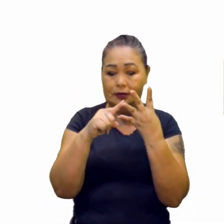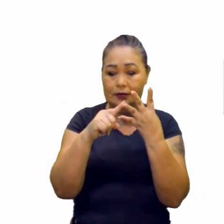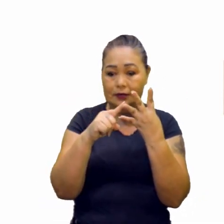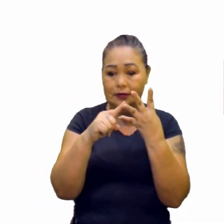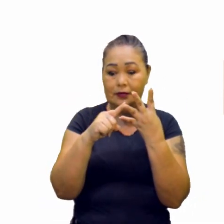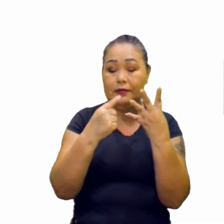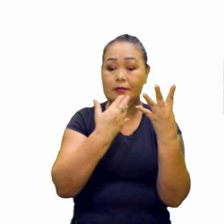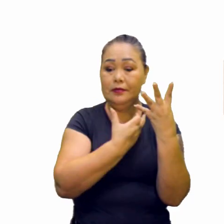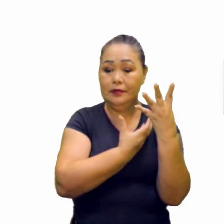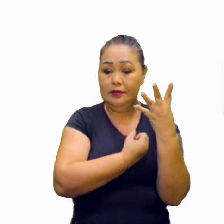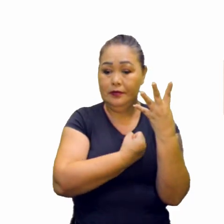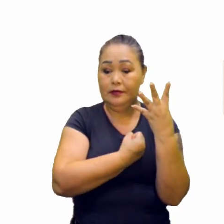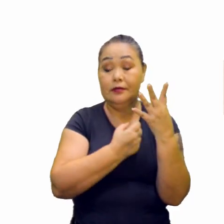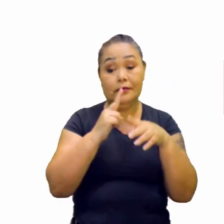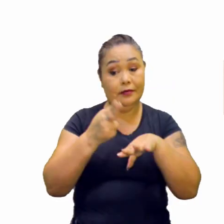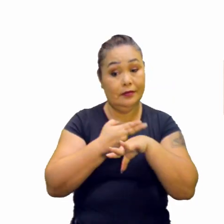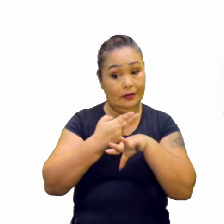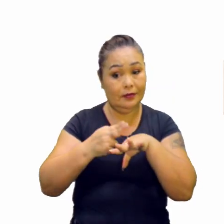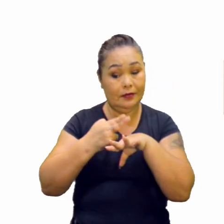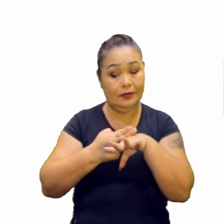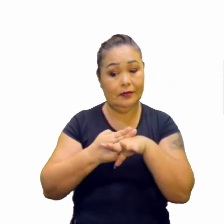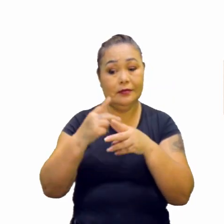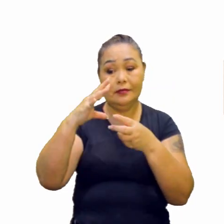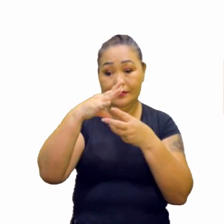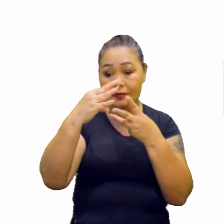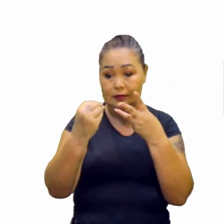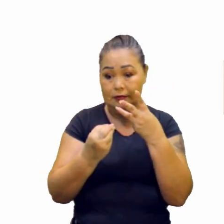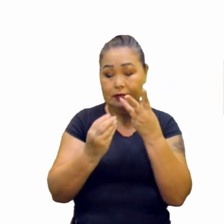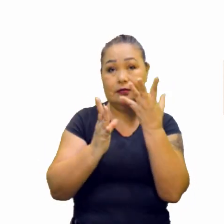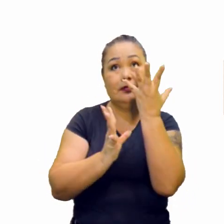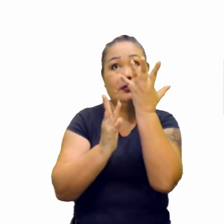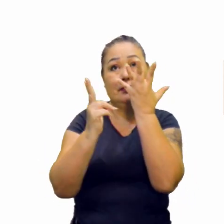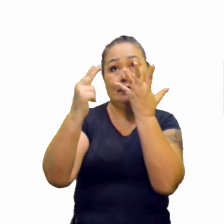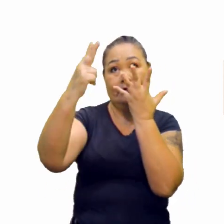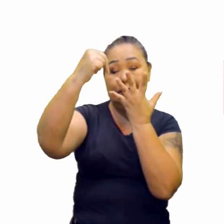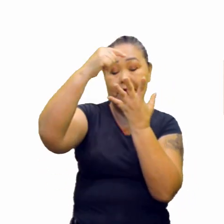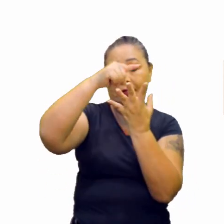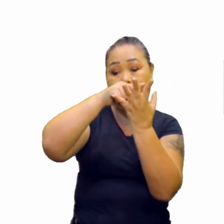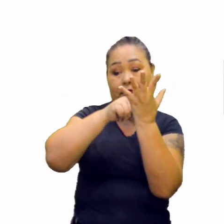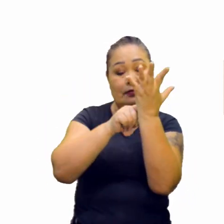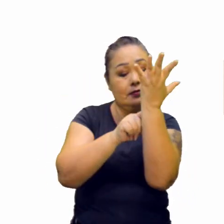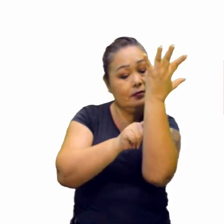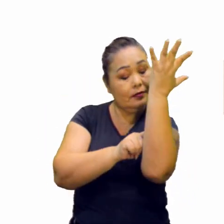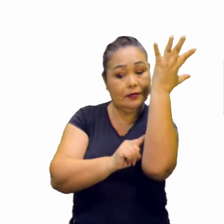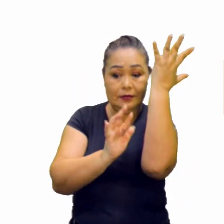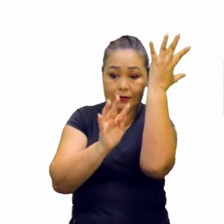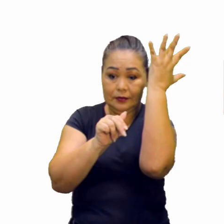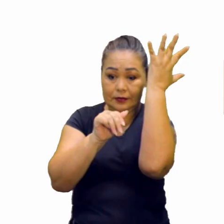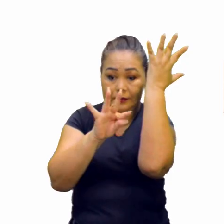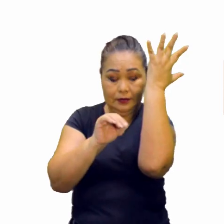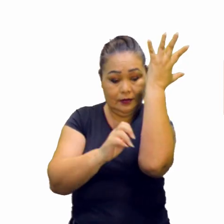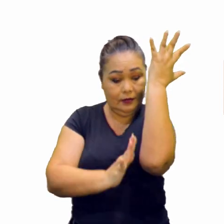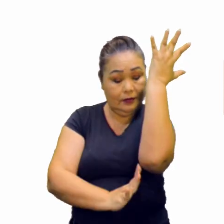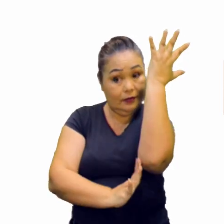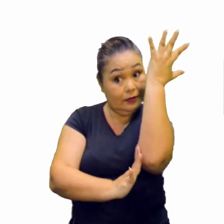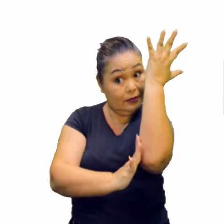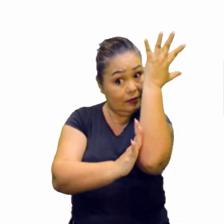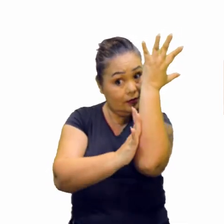do cacau, 3 da copa, 4 com fuste, só de